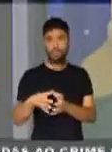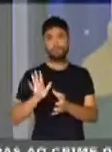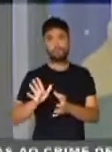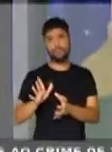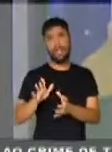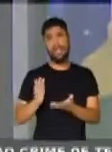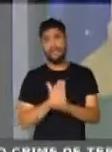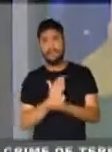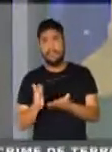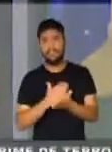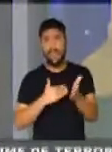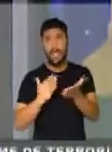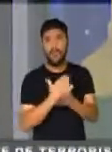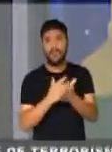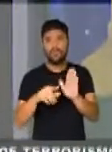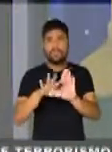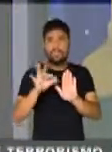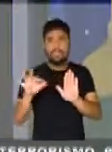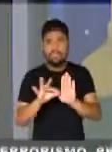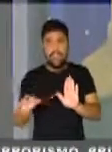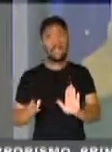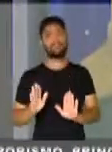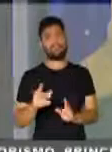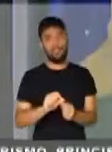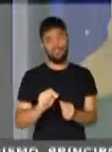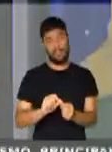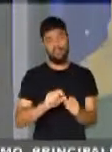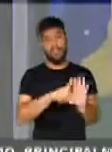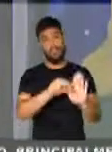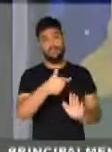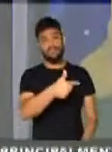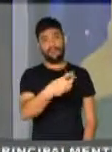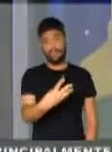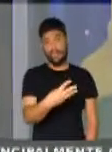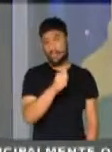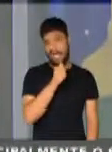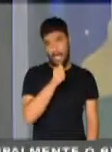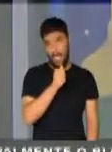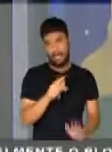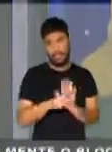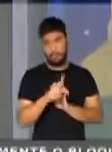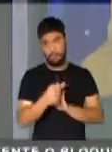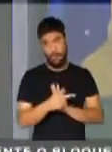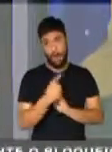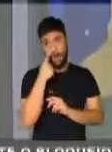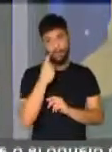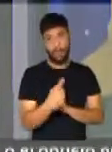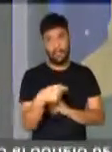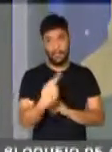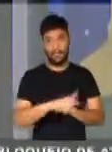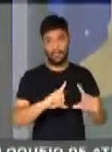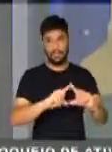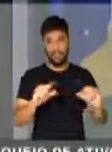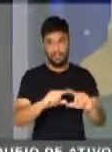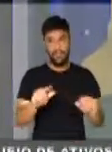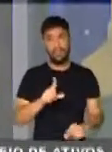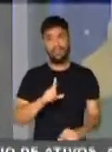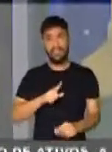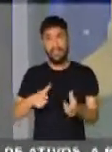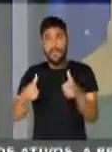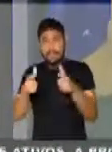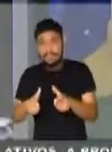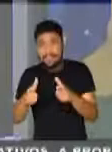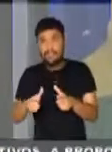todos os destaques possíveis e nós não conseguimos destacar a 23, que é de interesse aqui do Distrito Federal. Há uma cidade hoje em cima